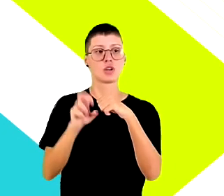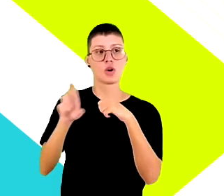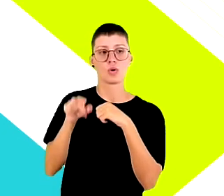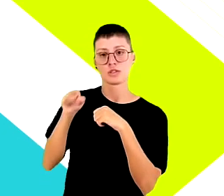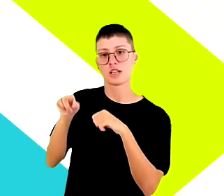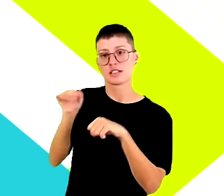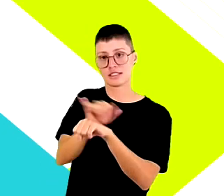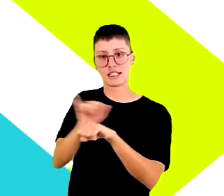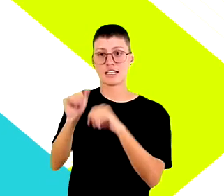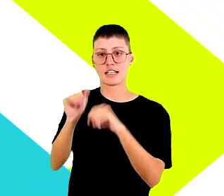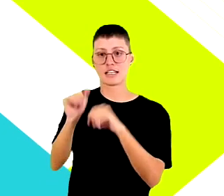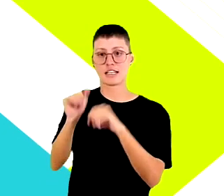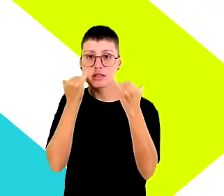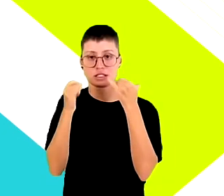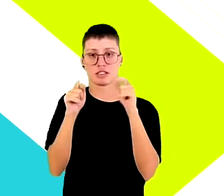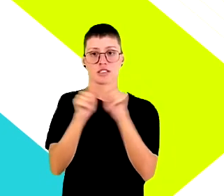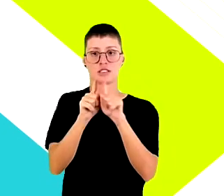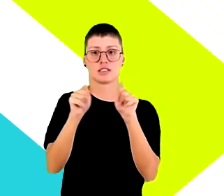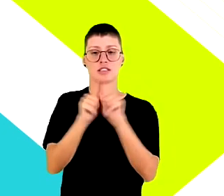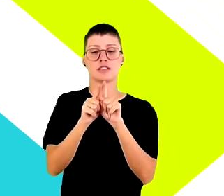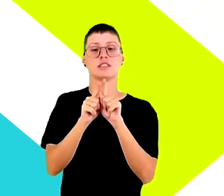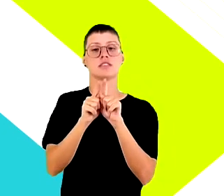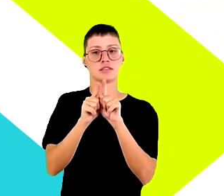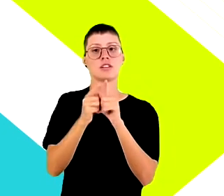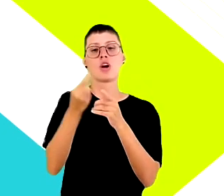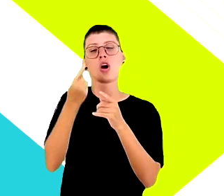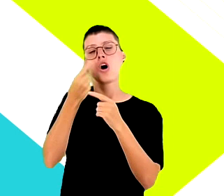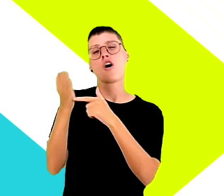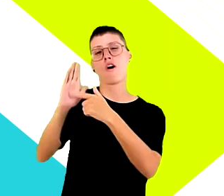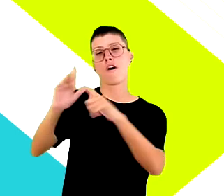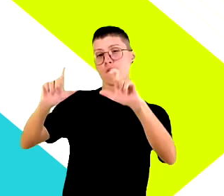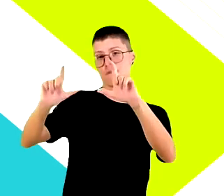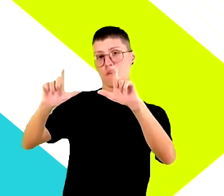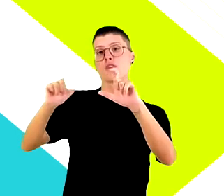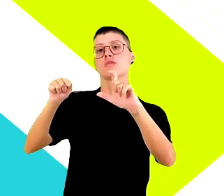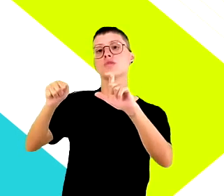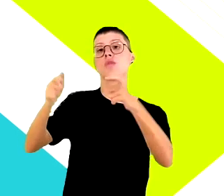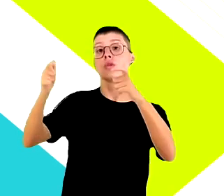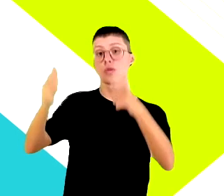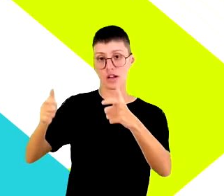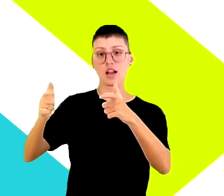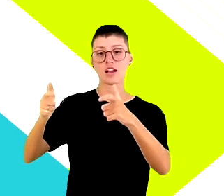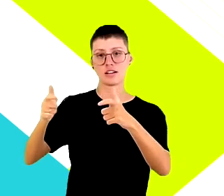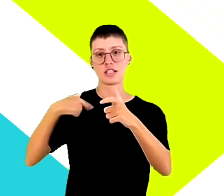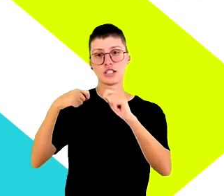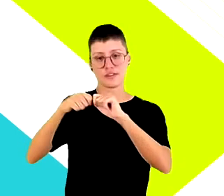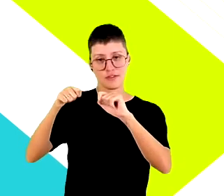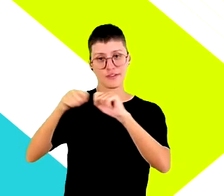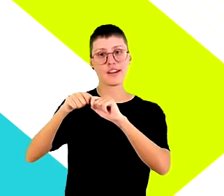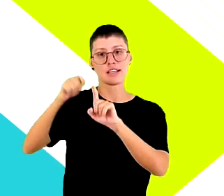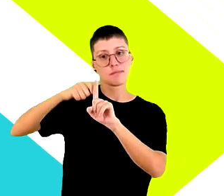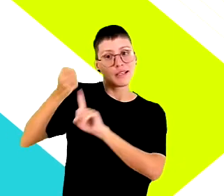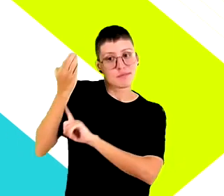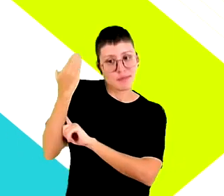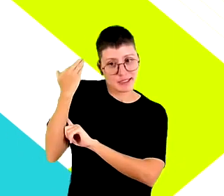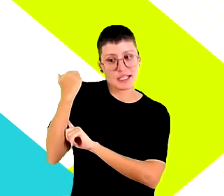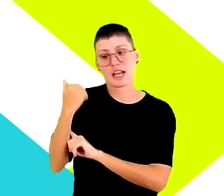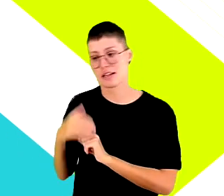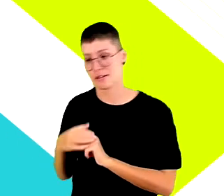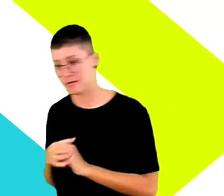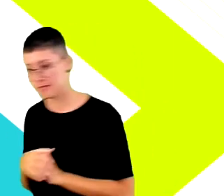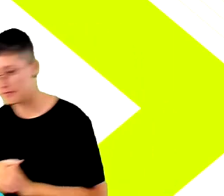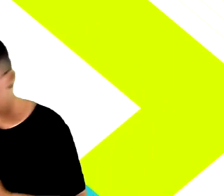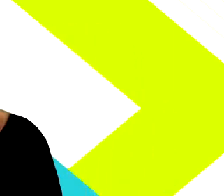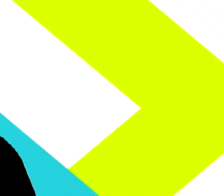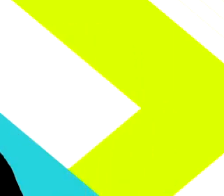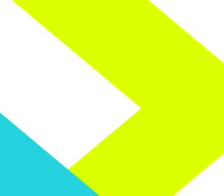Então, só uma foto do dia de campo na Fazenda Guarita, que nós realizamos no mês passado, para iniciar o